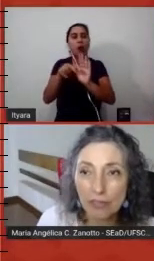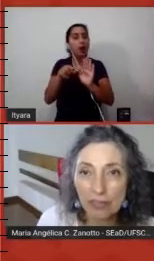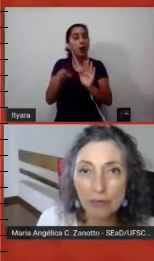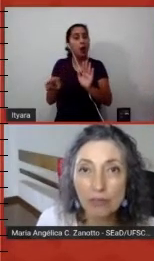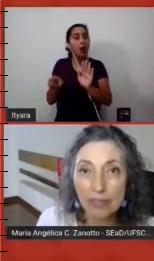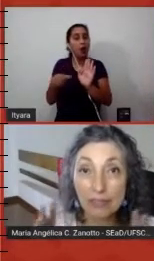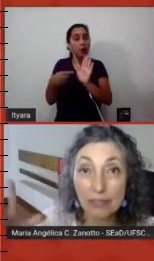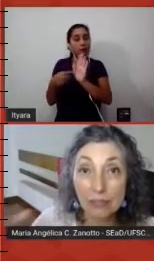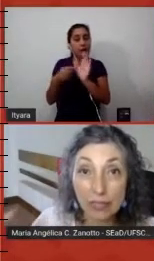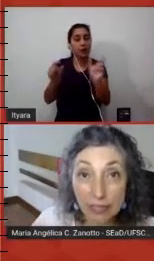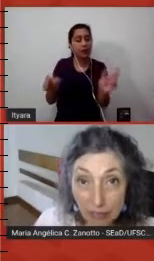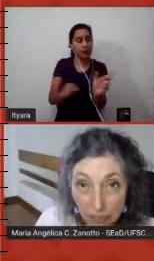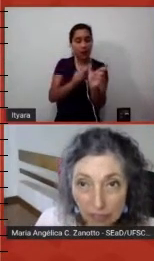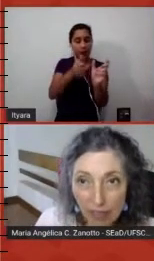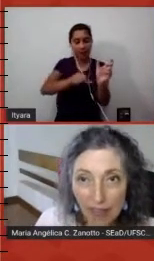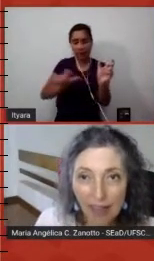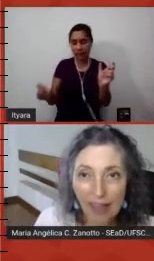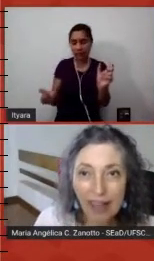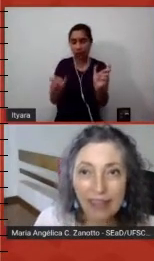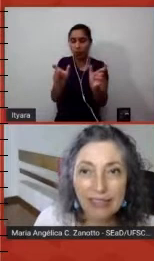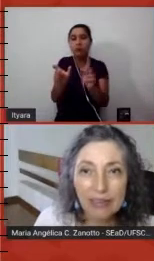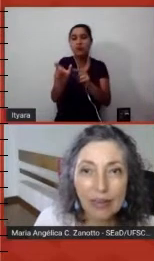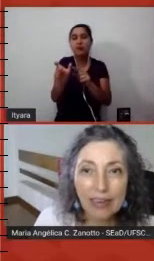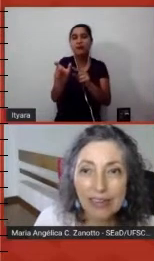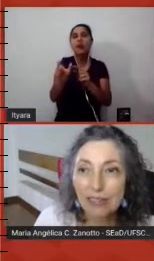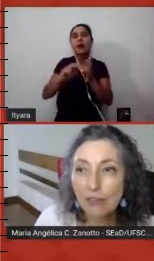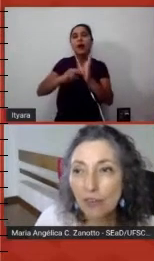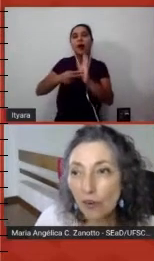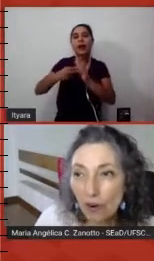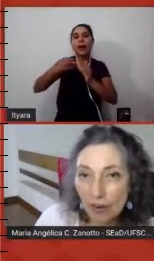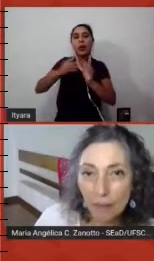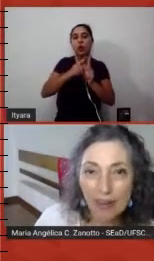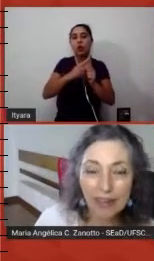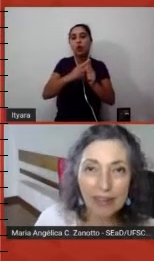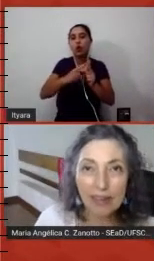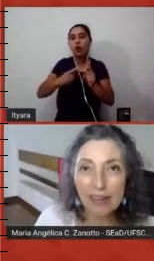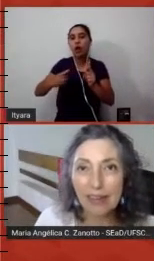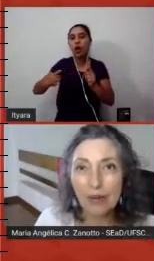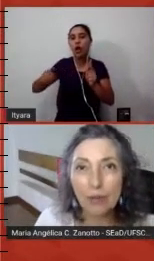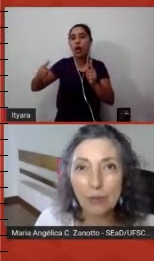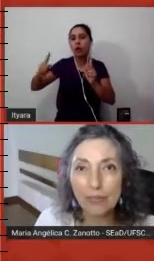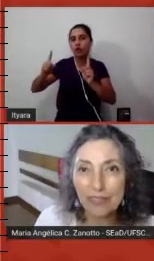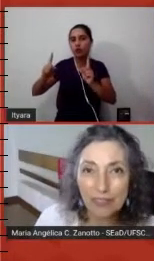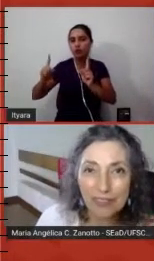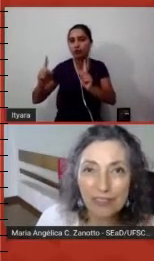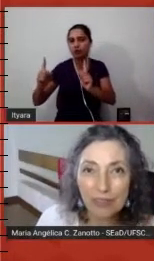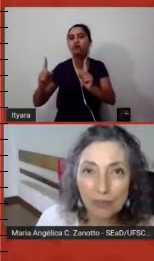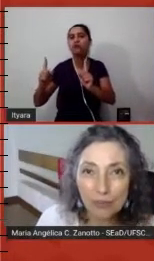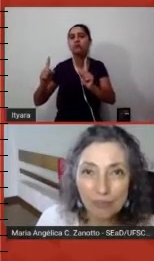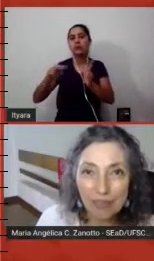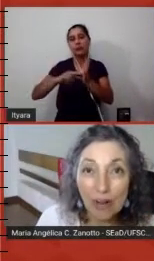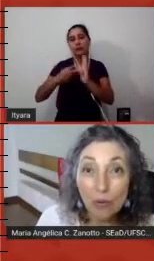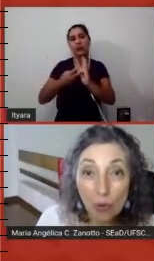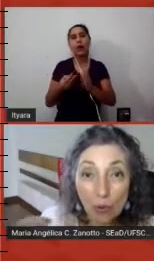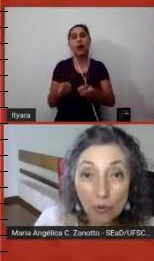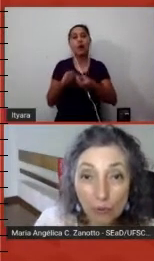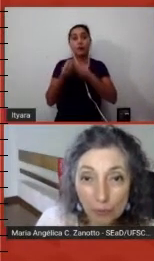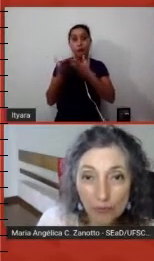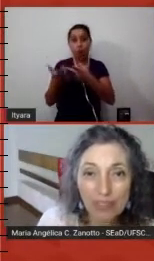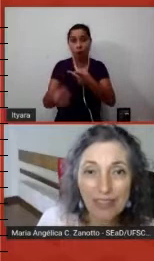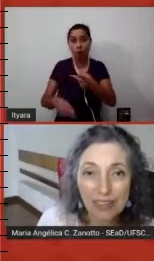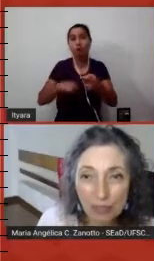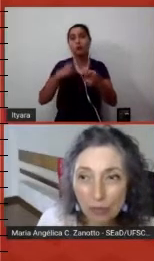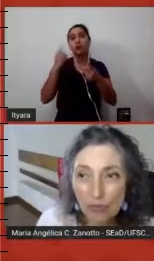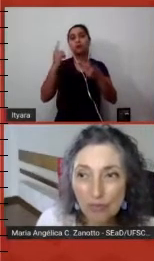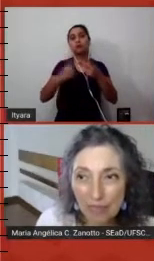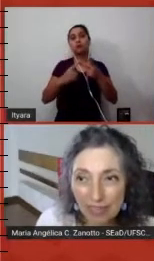que é alguma coisa que acontece durante. Então, ela informa, ela é uma observação ao longo